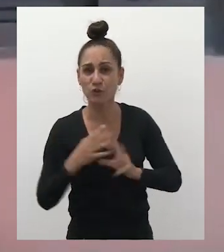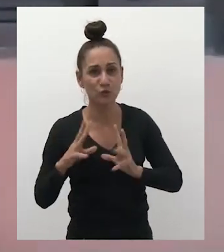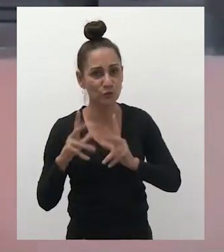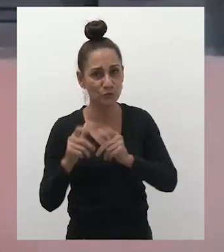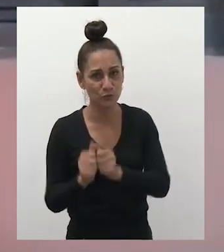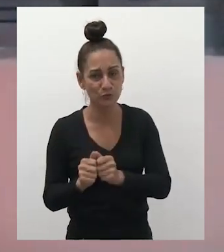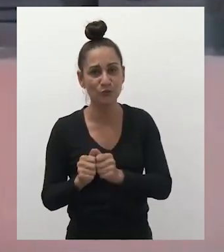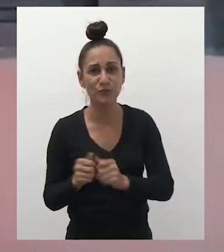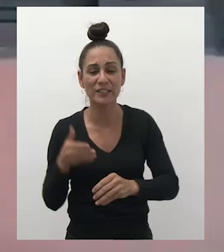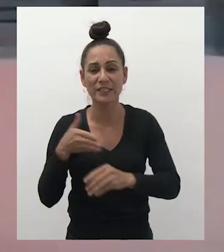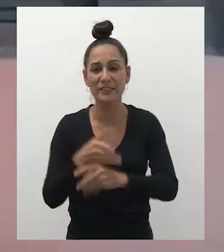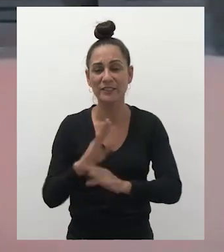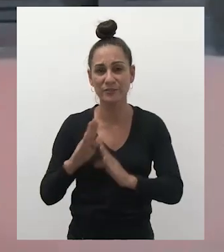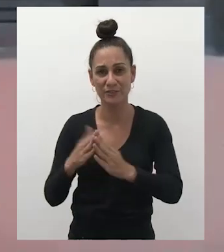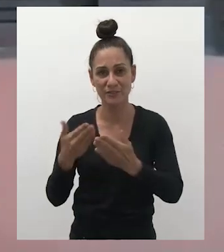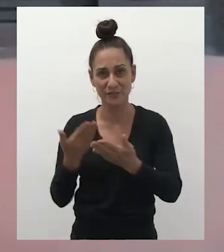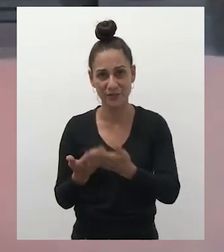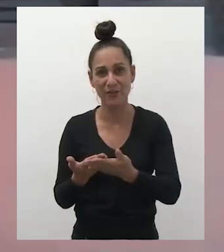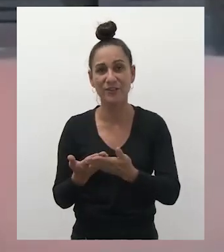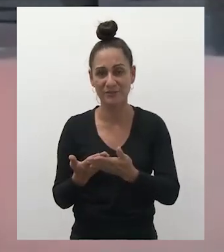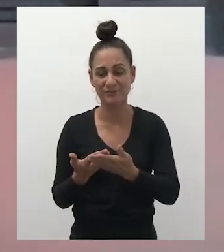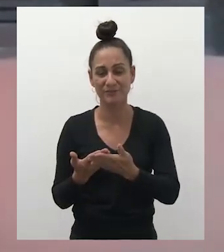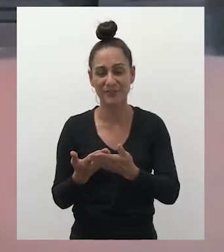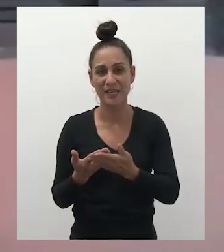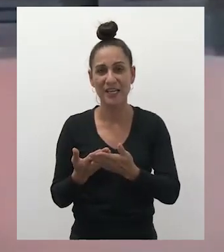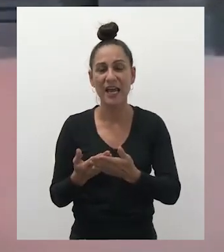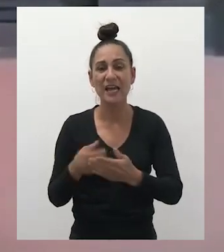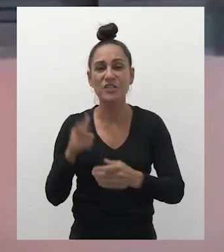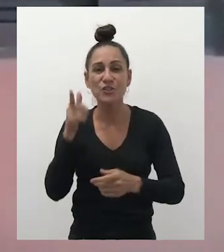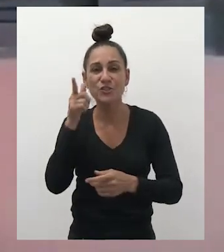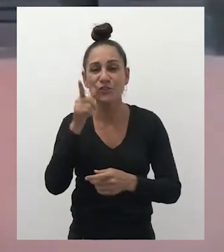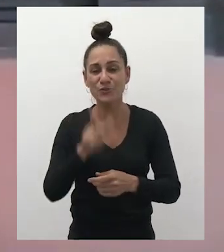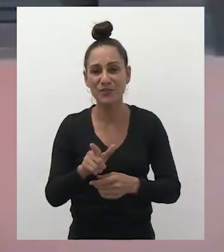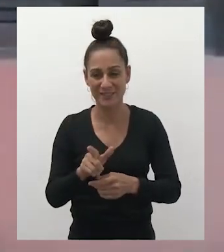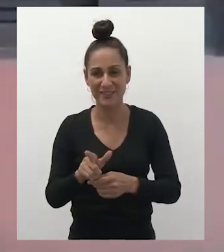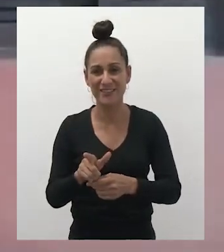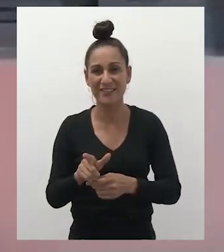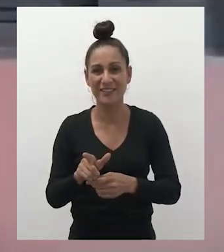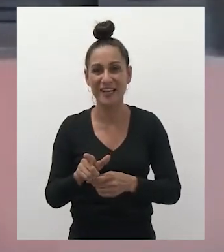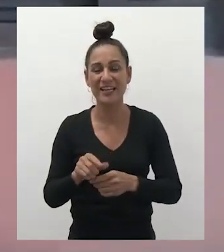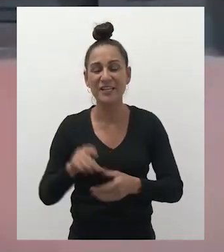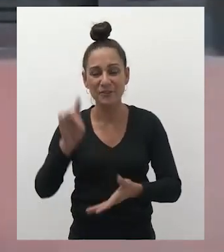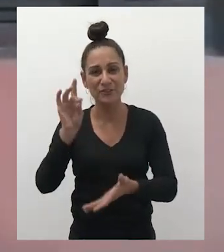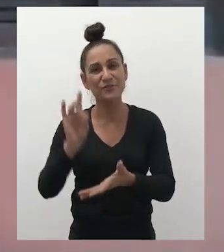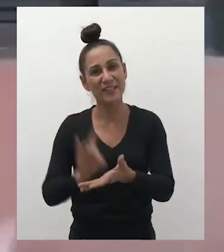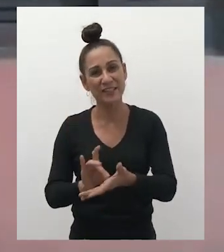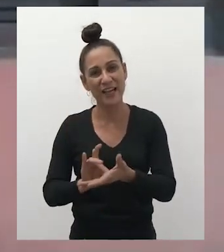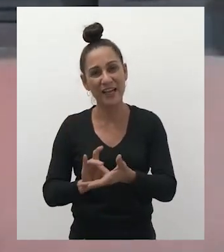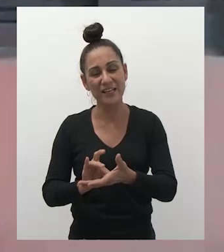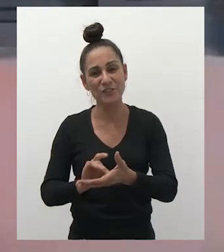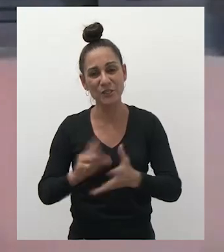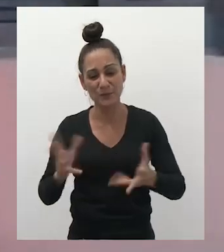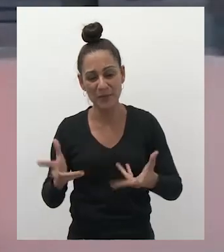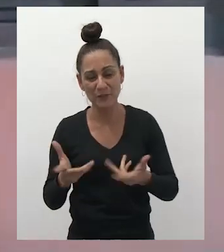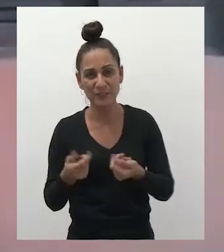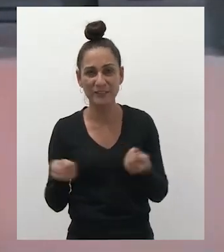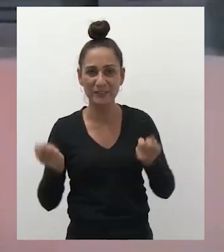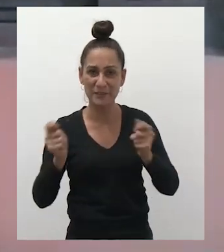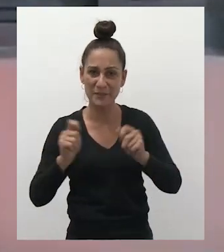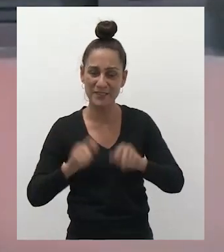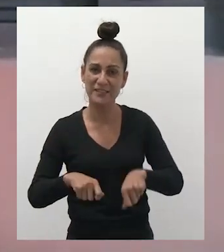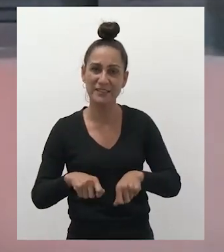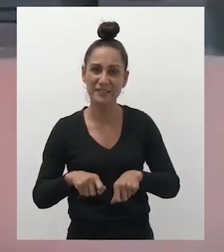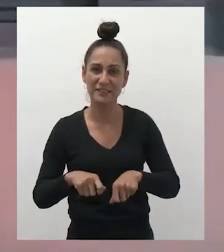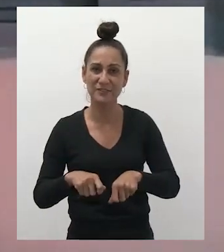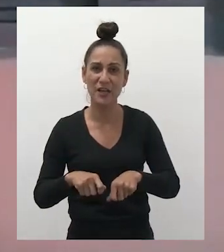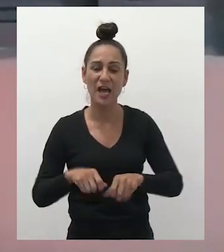está dentro da escola, né, a gente consiga ir realmente aprimorando a